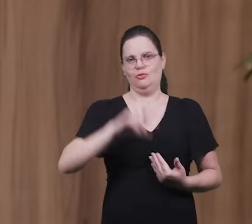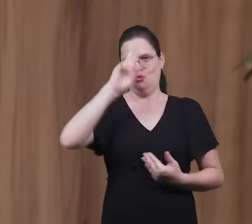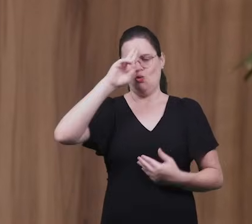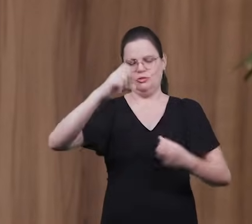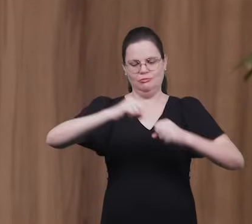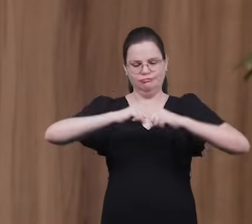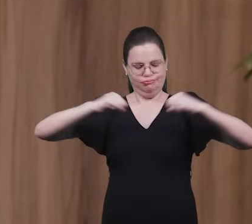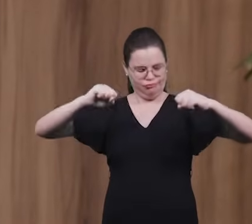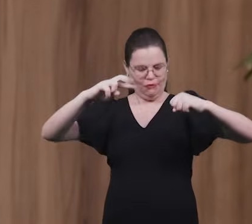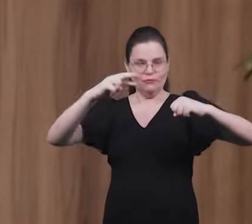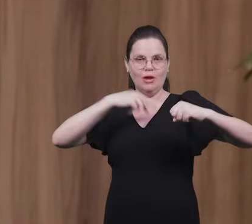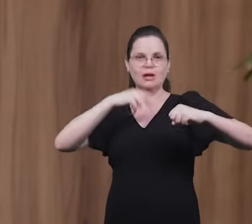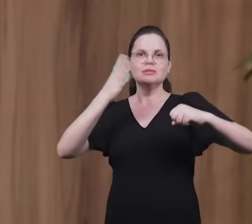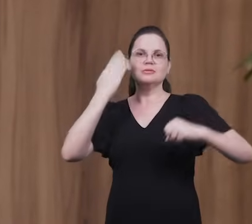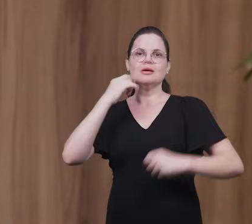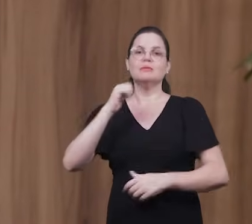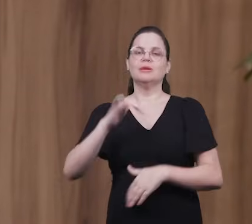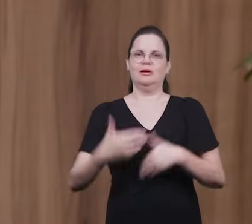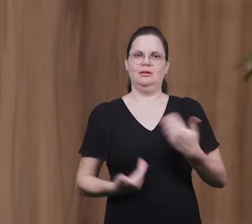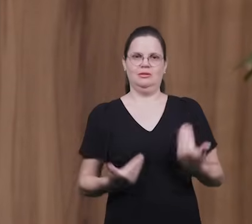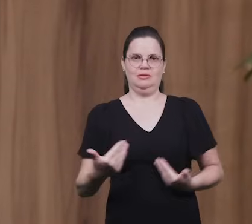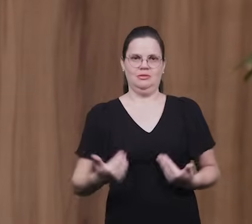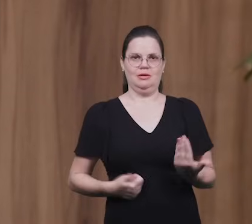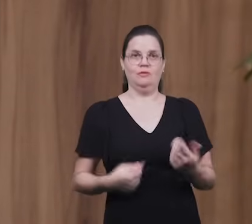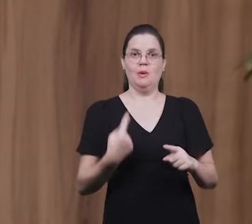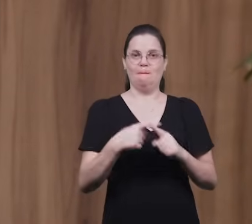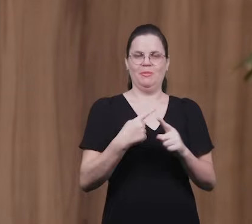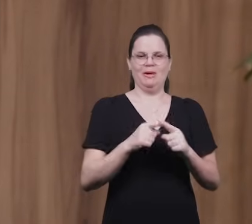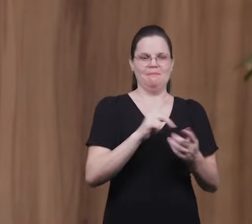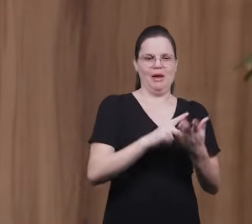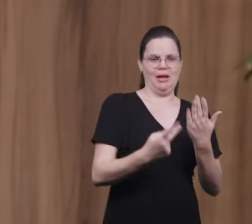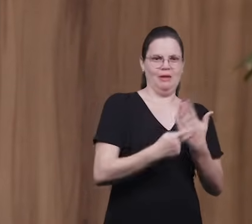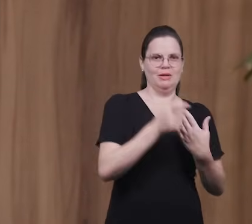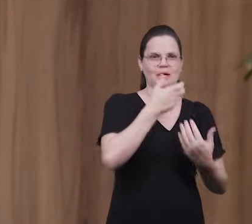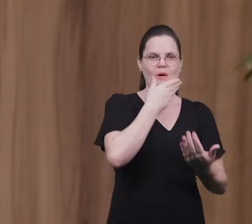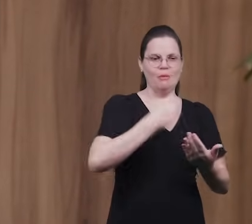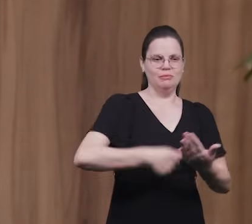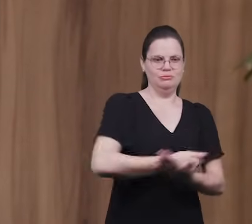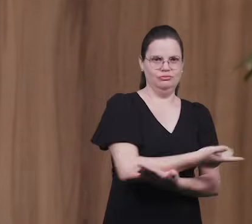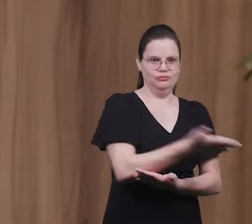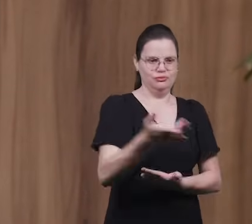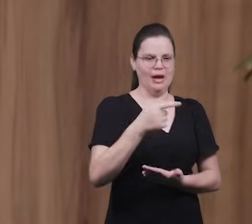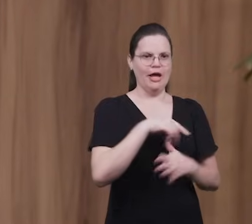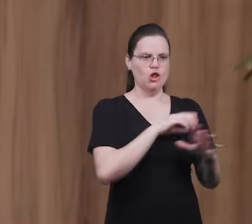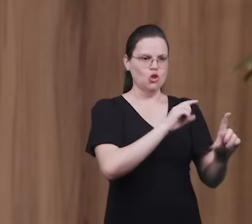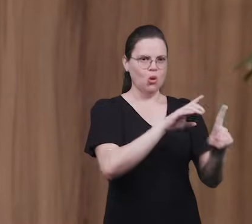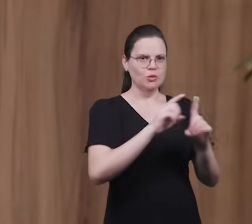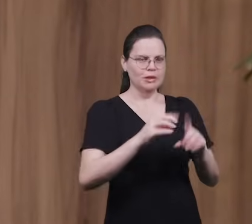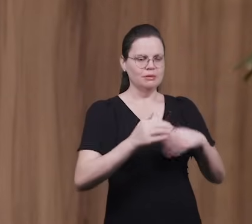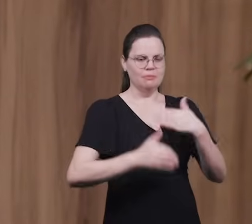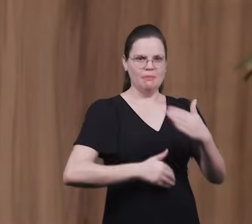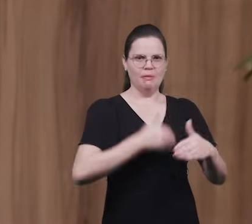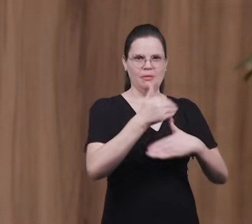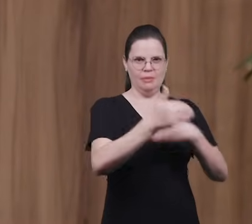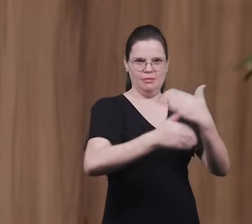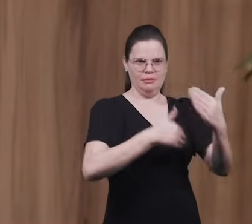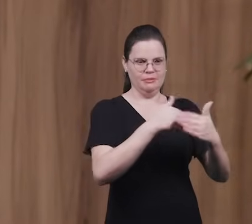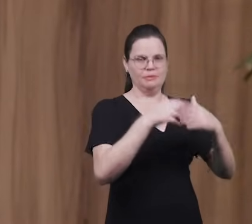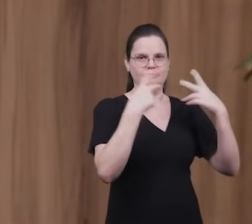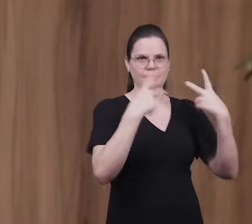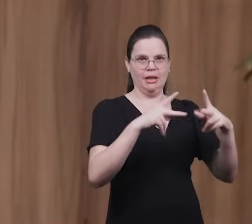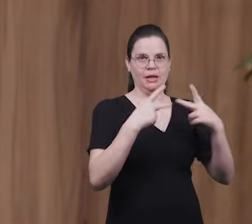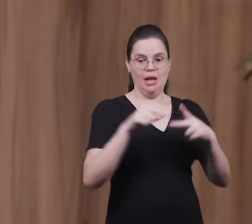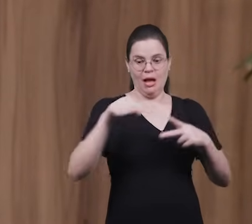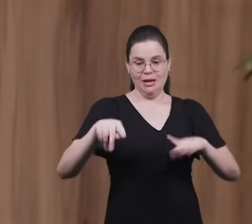que, enquanto na parábola do semeador a doutrina estava sendo estabelecida, a palavra de Deus estava sendo